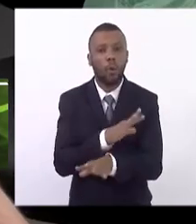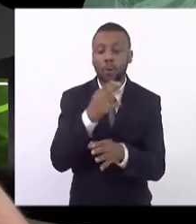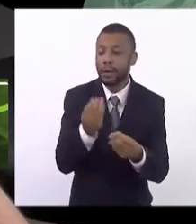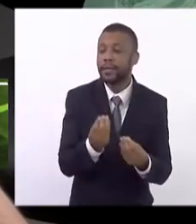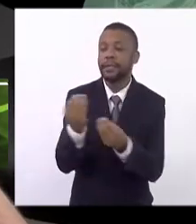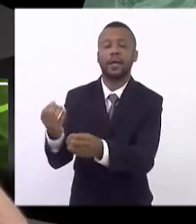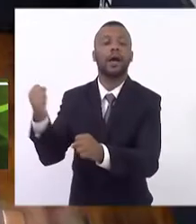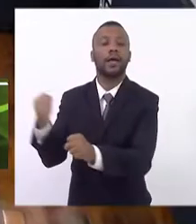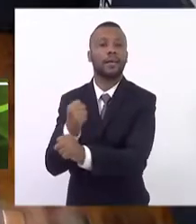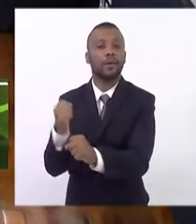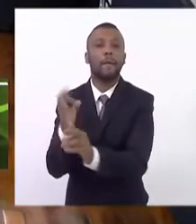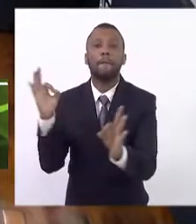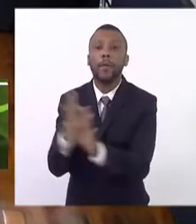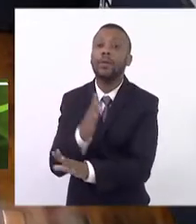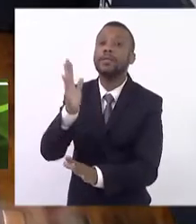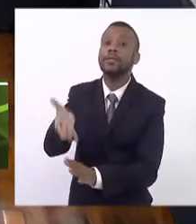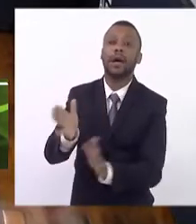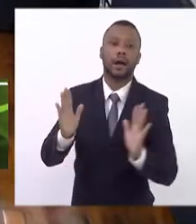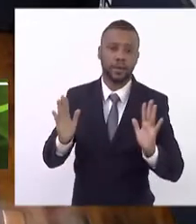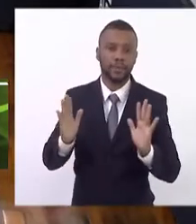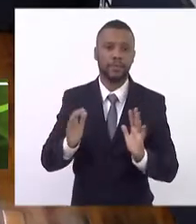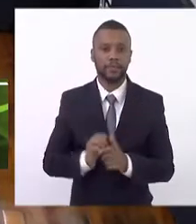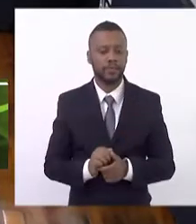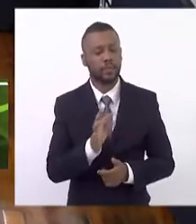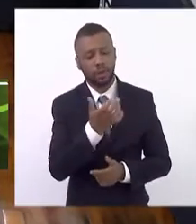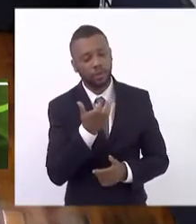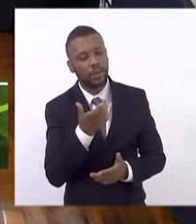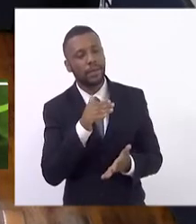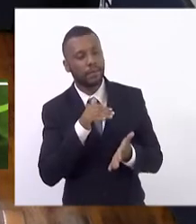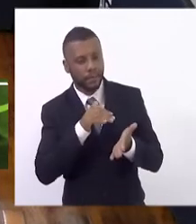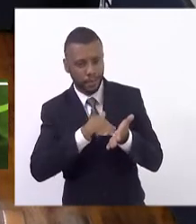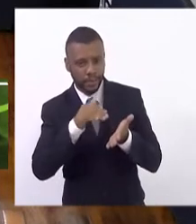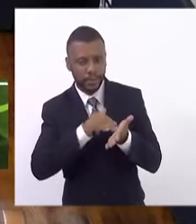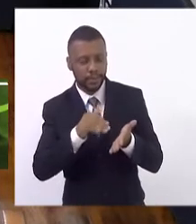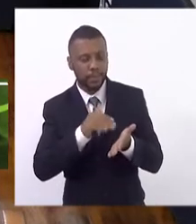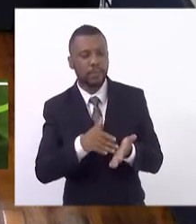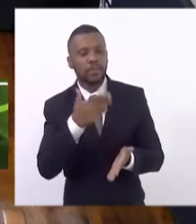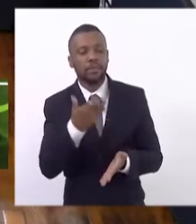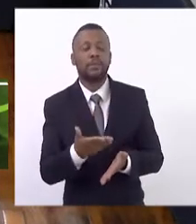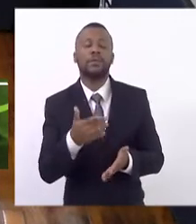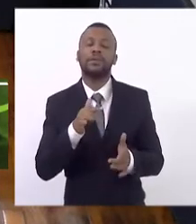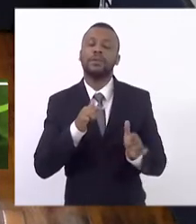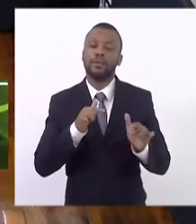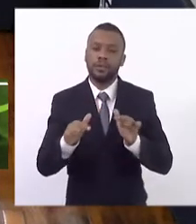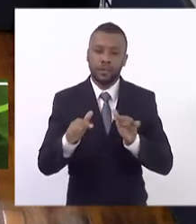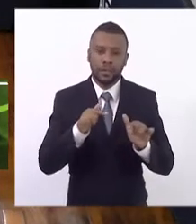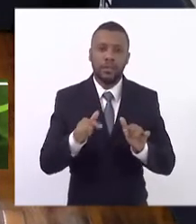Perfeitamente. Eu queria, secretaria aqui dos trabalhos,